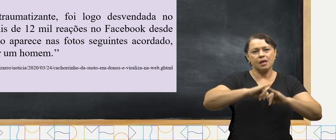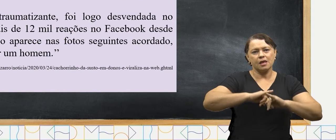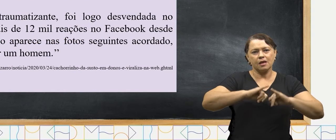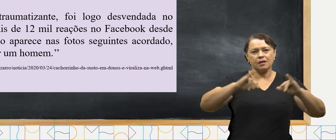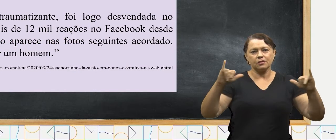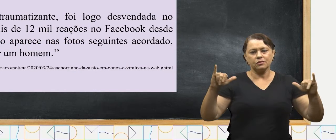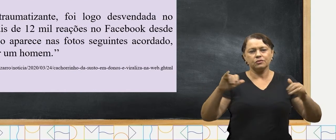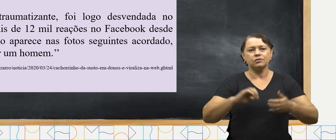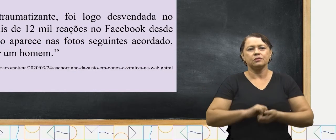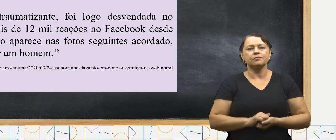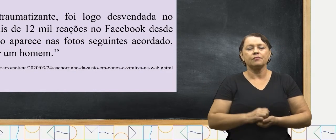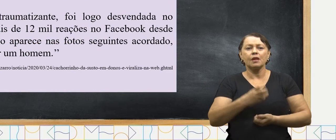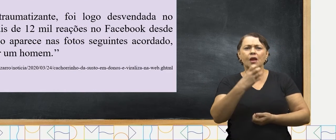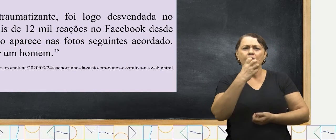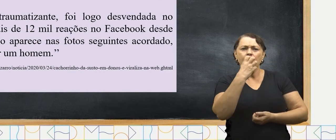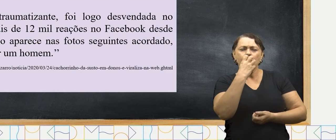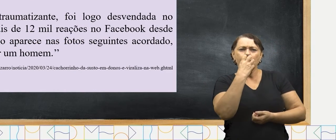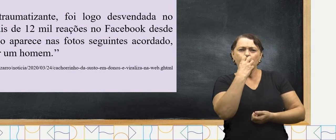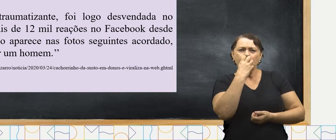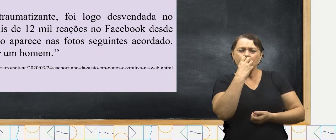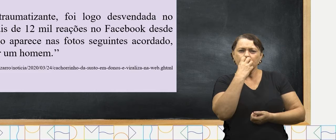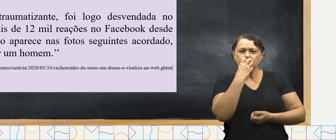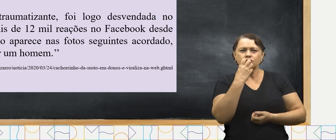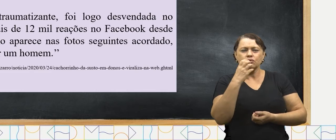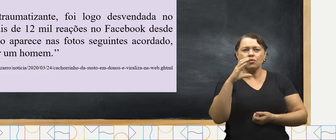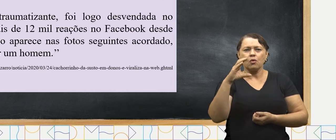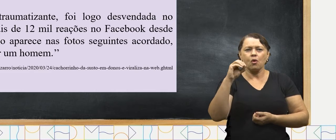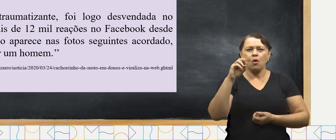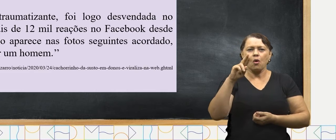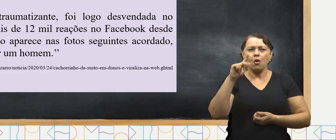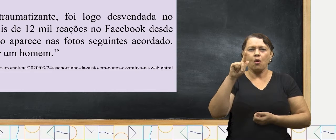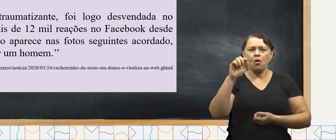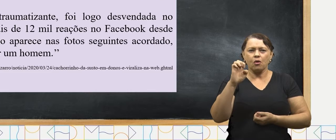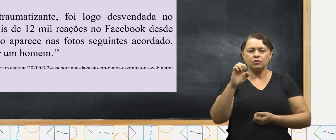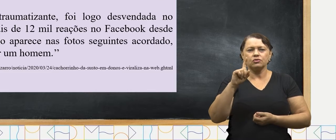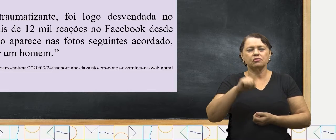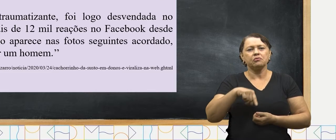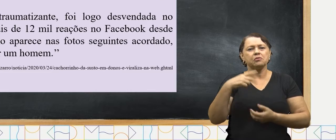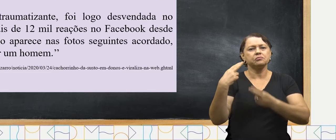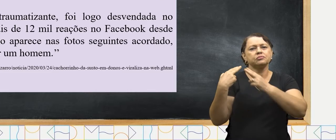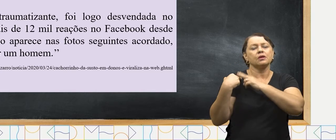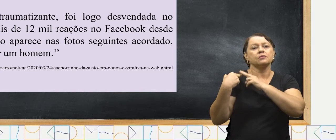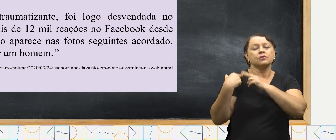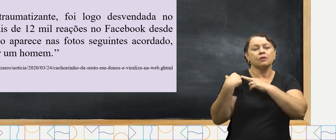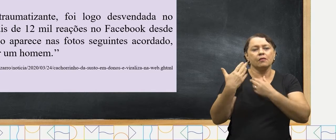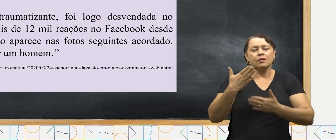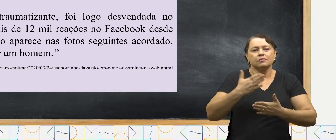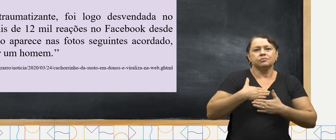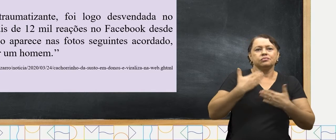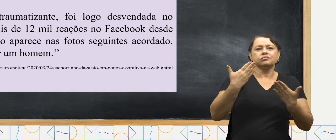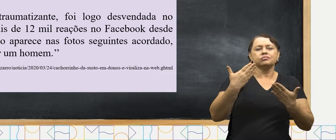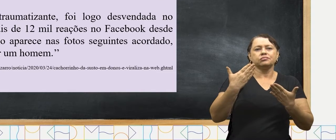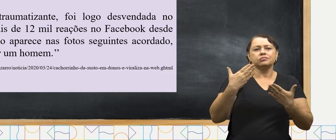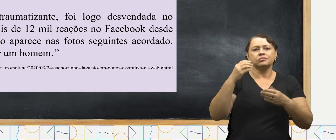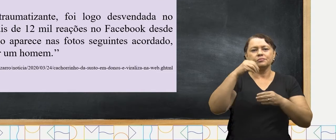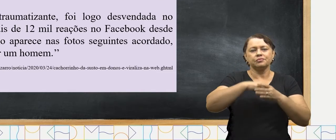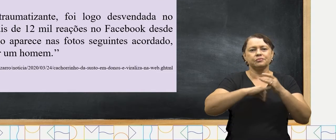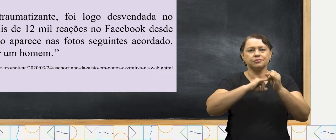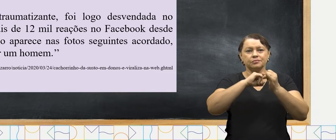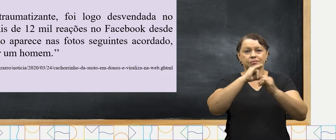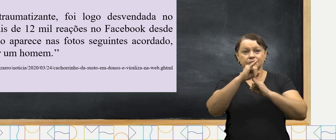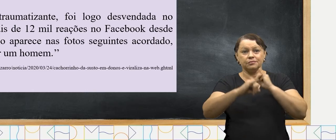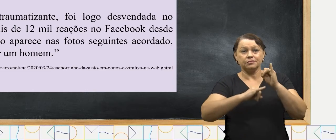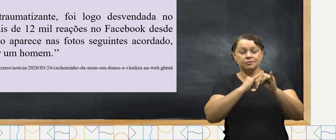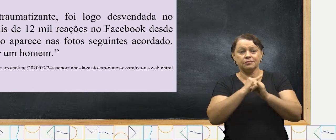notícia abaixo. Um cãozinho da raça Corgi foi responsável por um baita susto na web